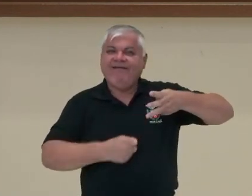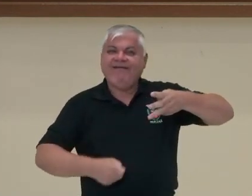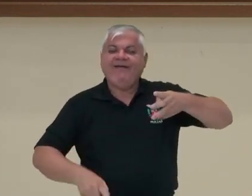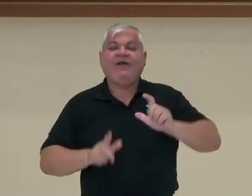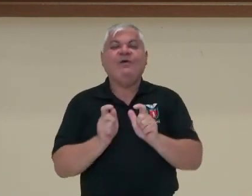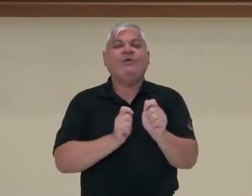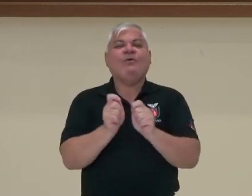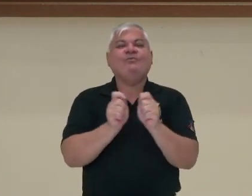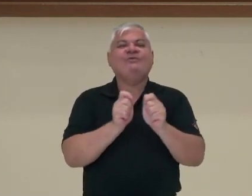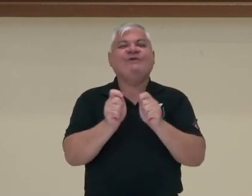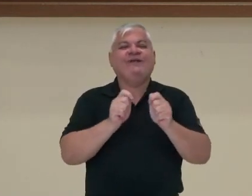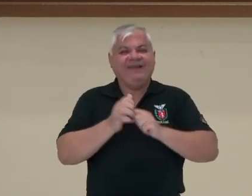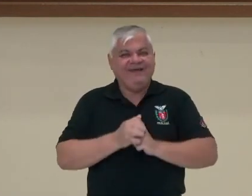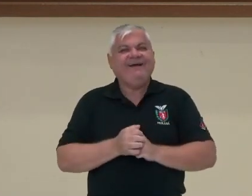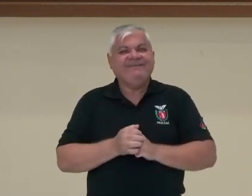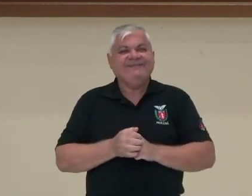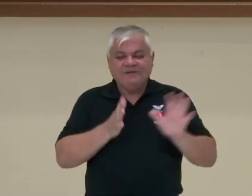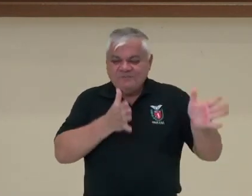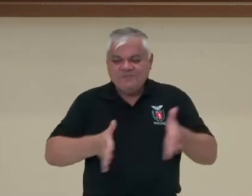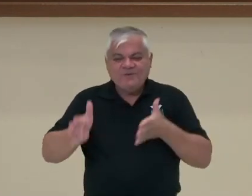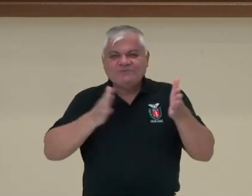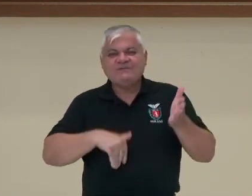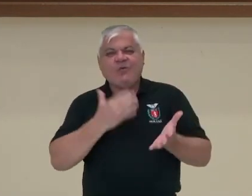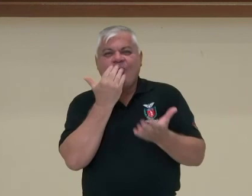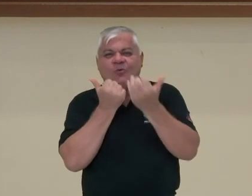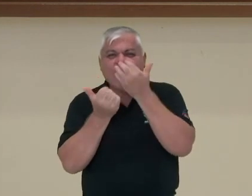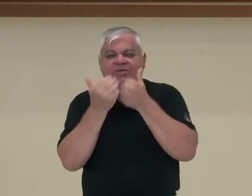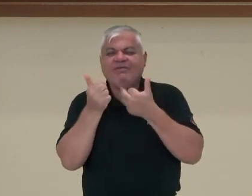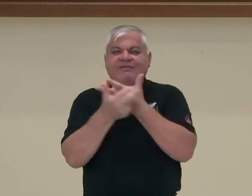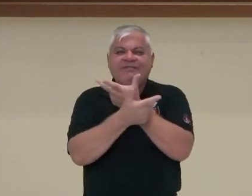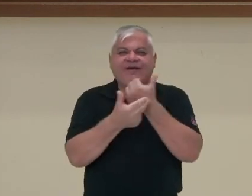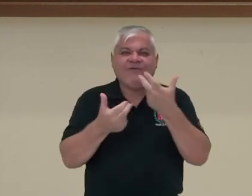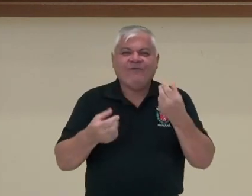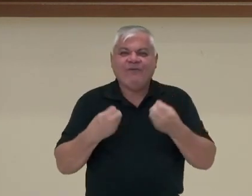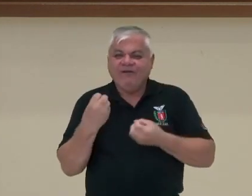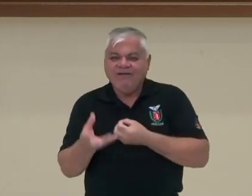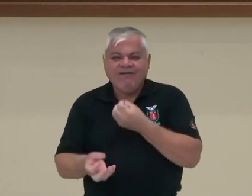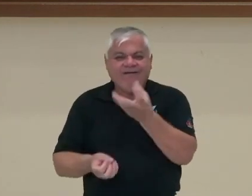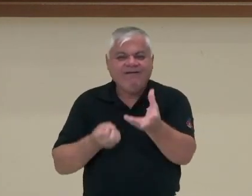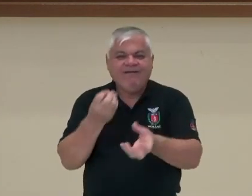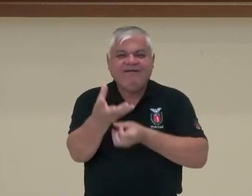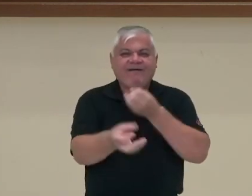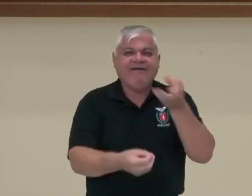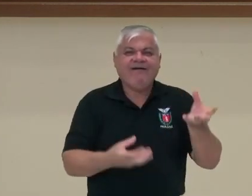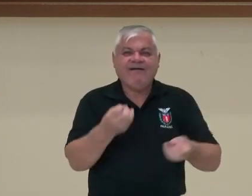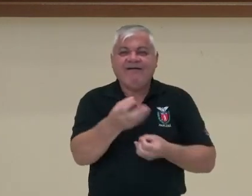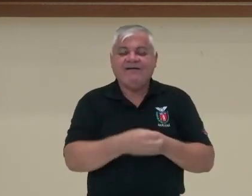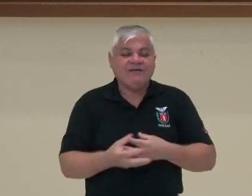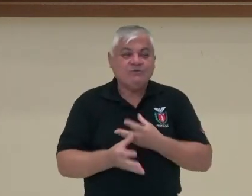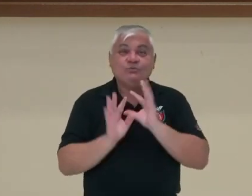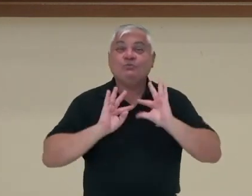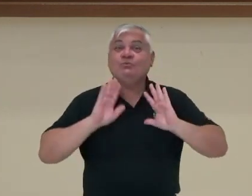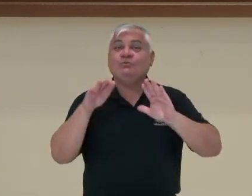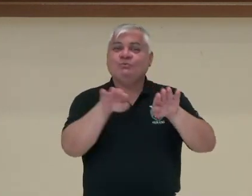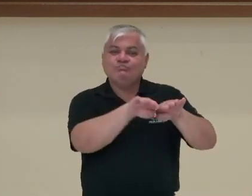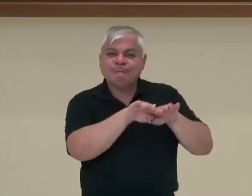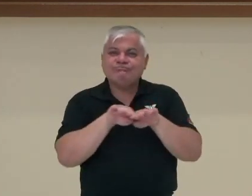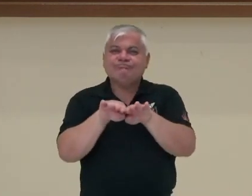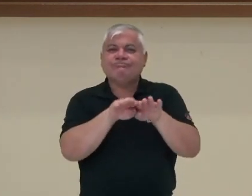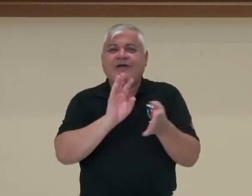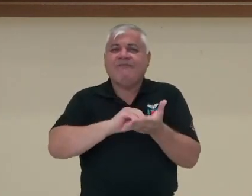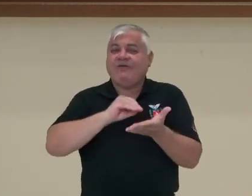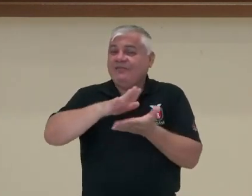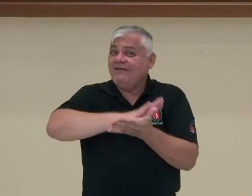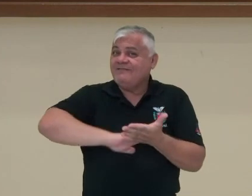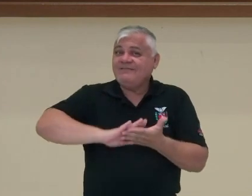poder distribuir essa produção de forma adequada para que ninguém passasse e tivesse falta de nada. E ainda usava as ponte